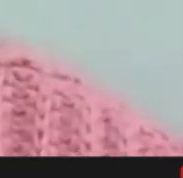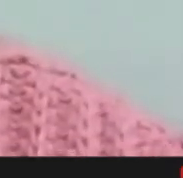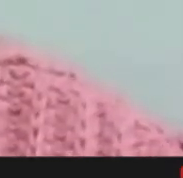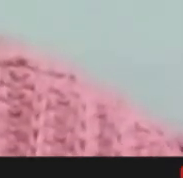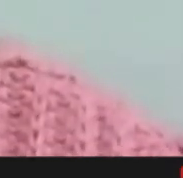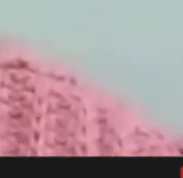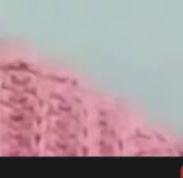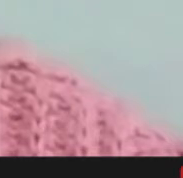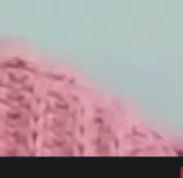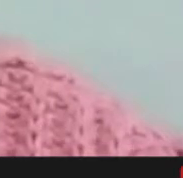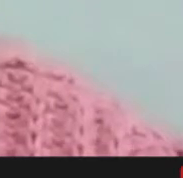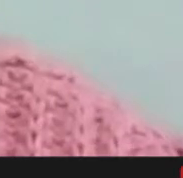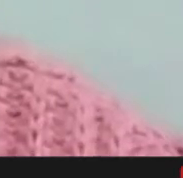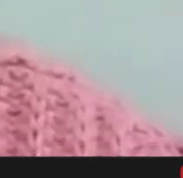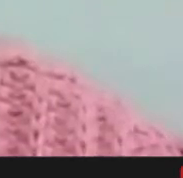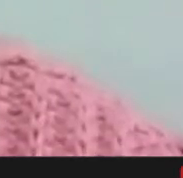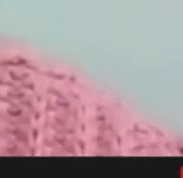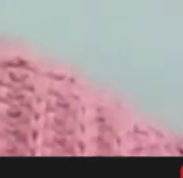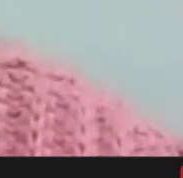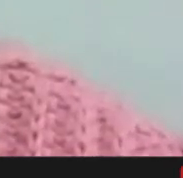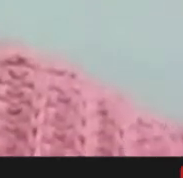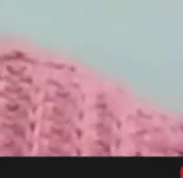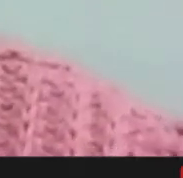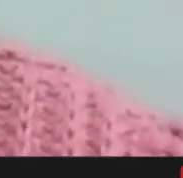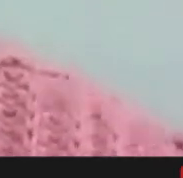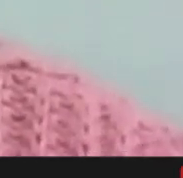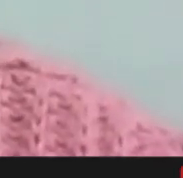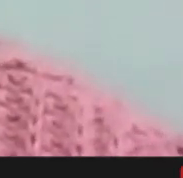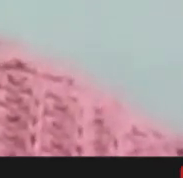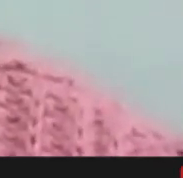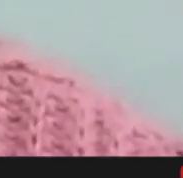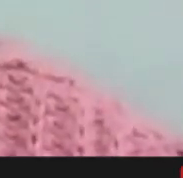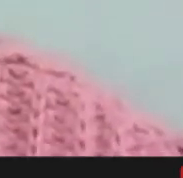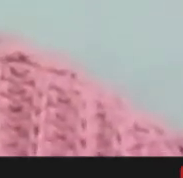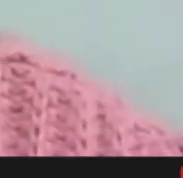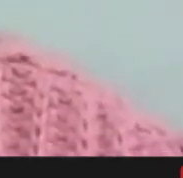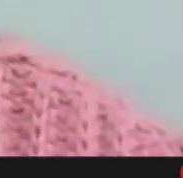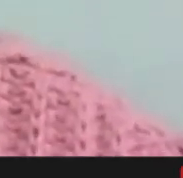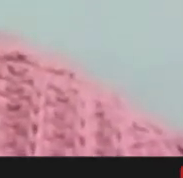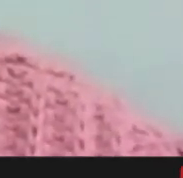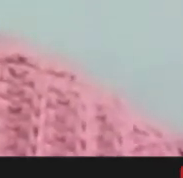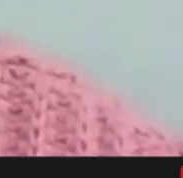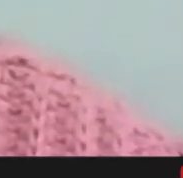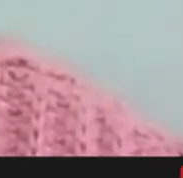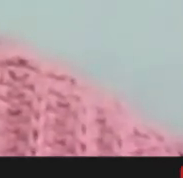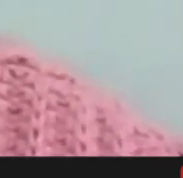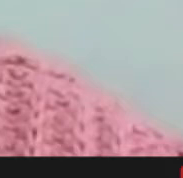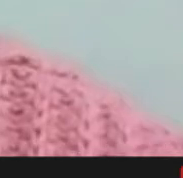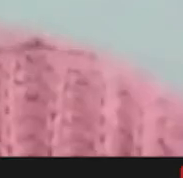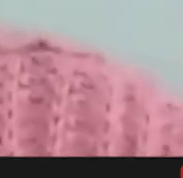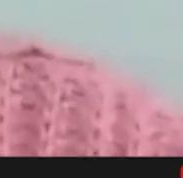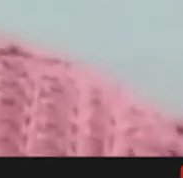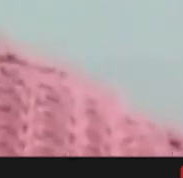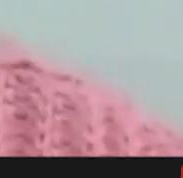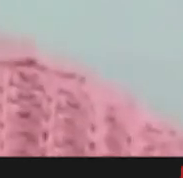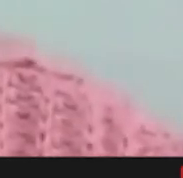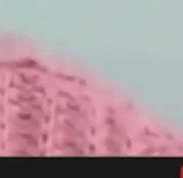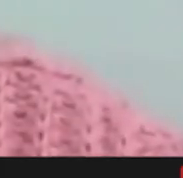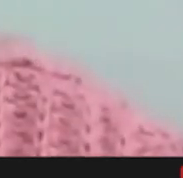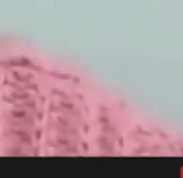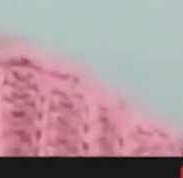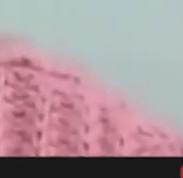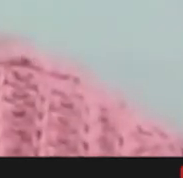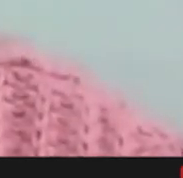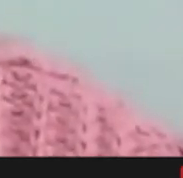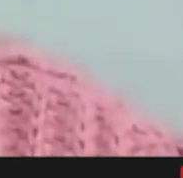não demonstram estar infectadas. Eu acho que aí está o grande perigo para a população, mas também o grande perigo para a